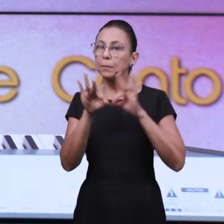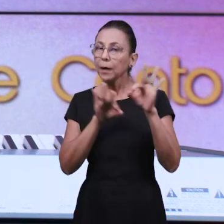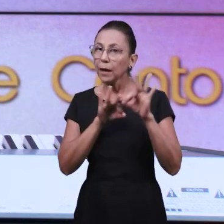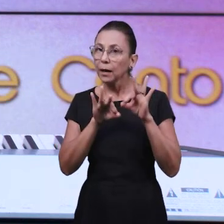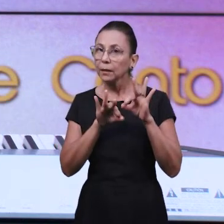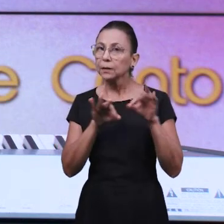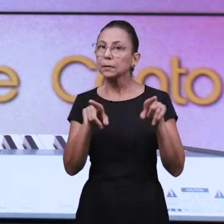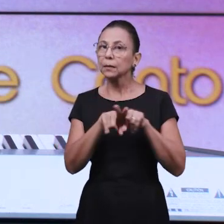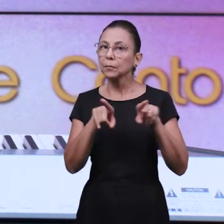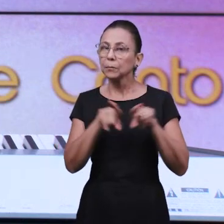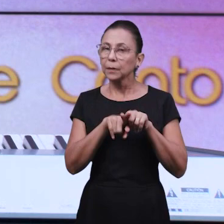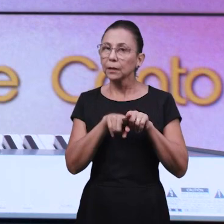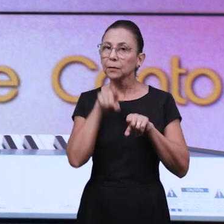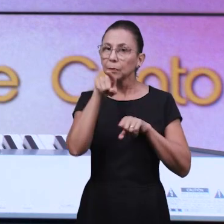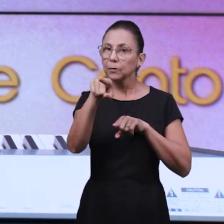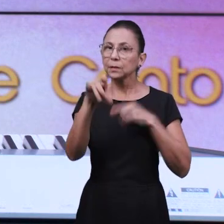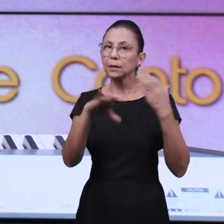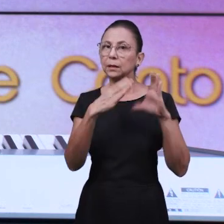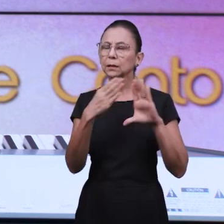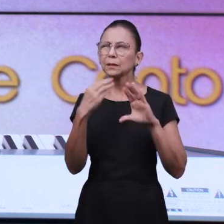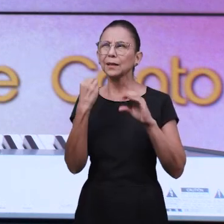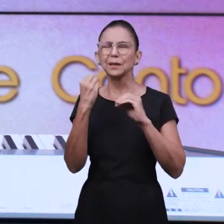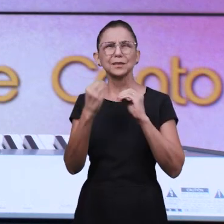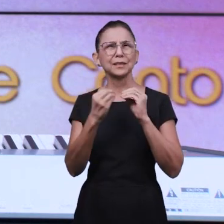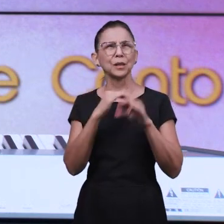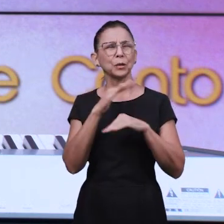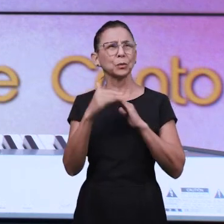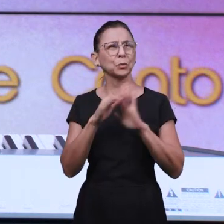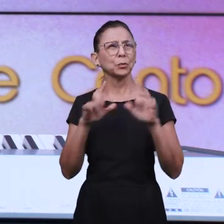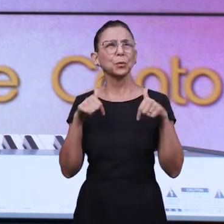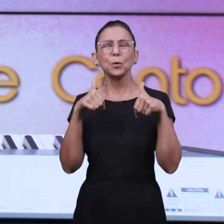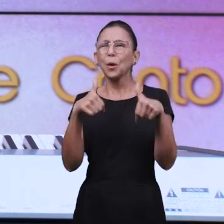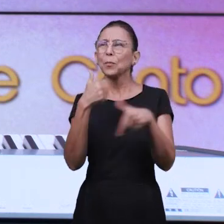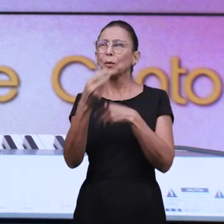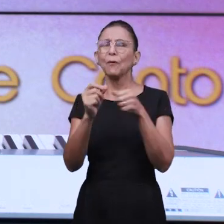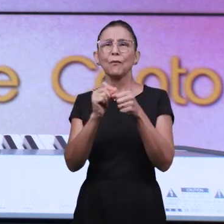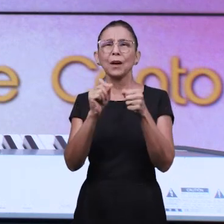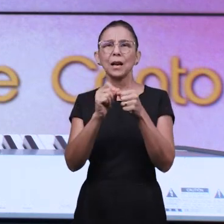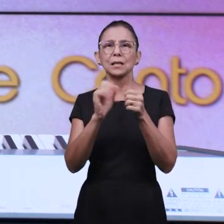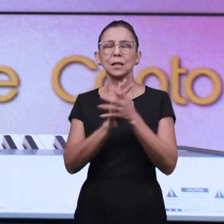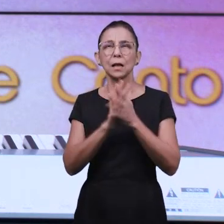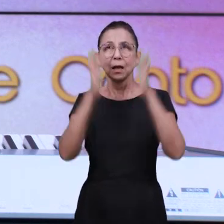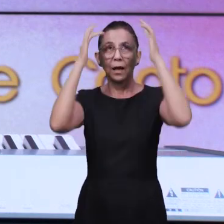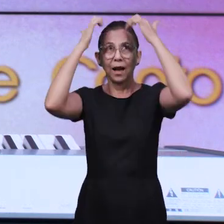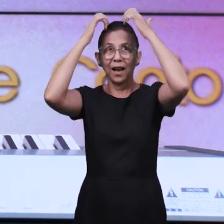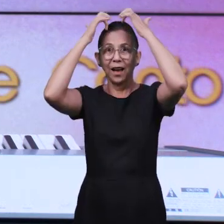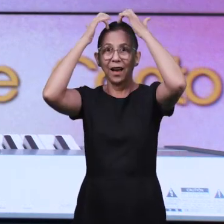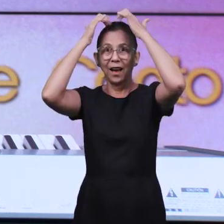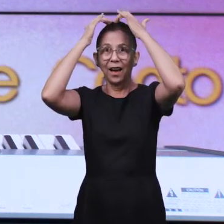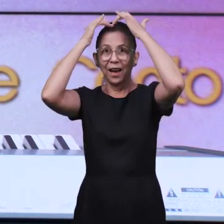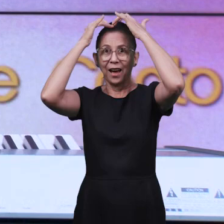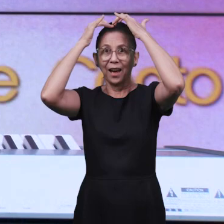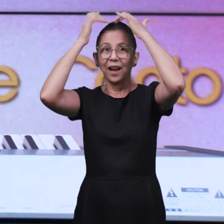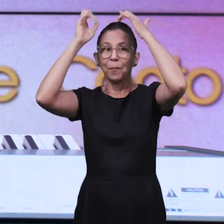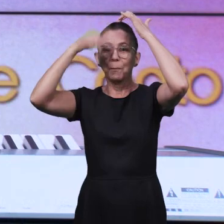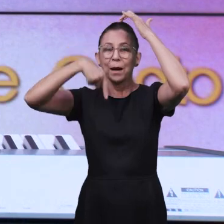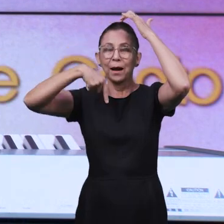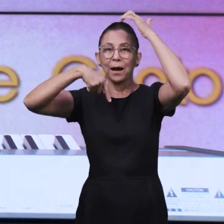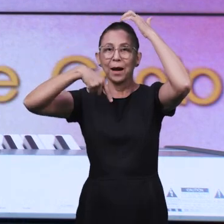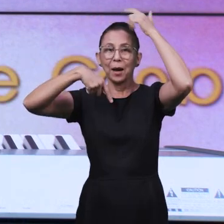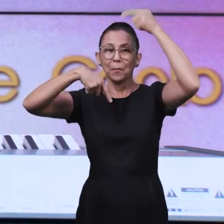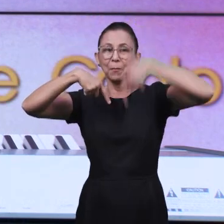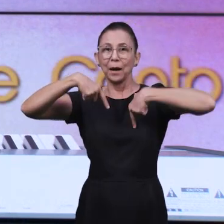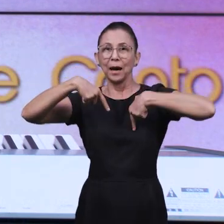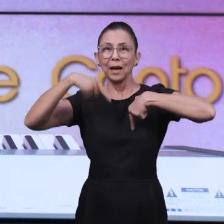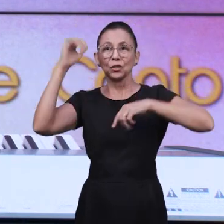você vai cantar. E aí vamos pensar como eu ativo tudo isso. O nosso cérebro já reconheceu